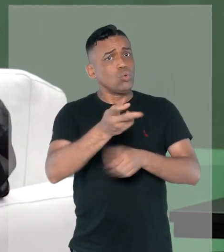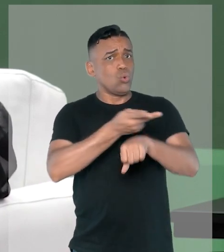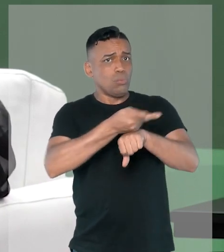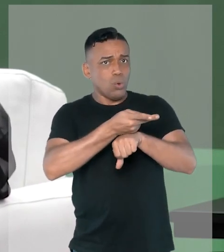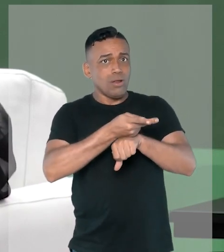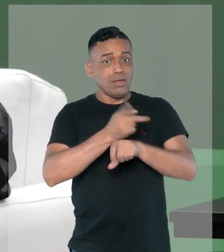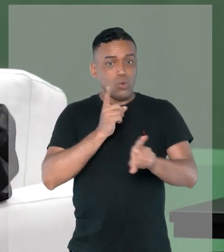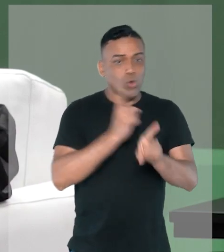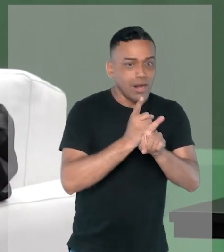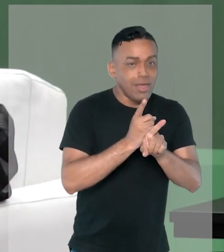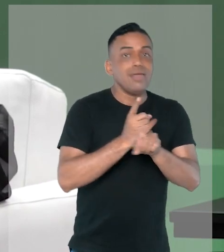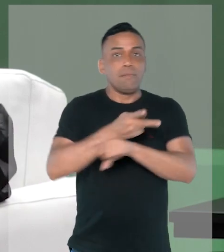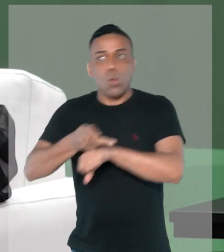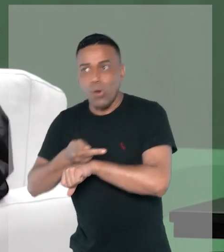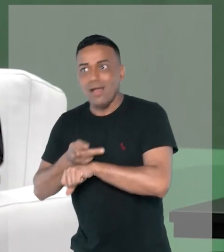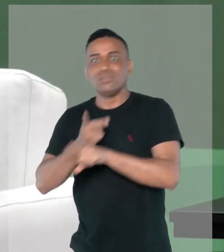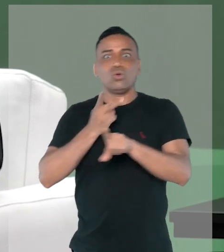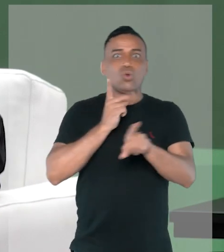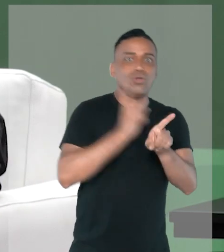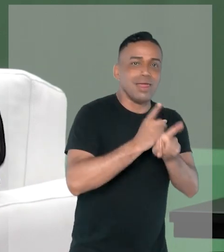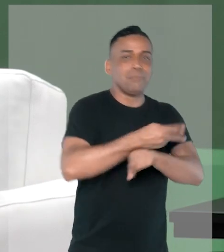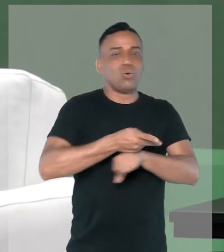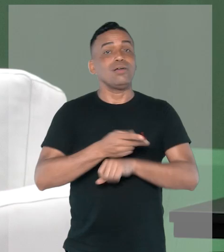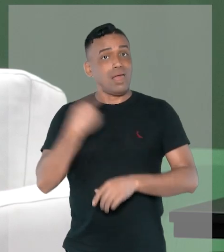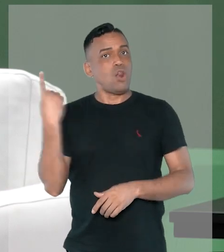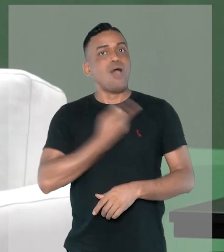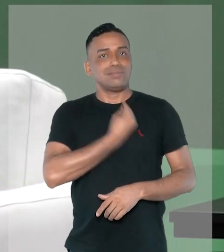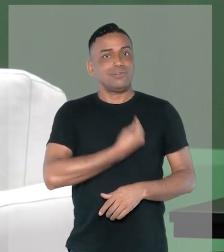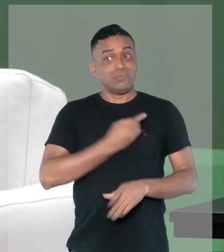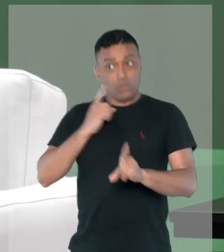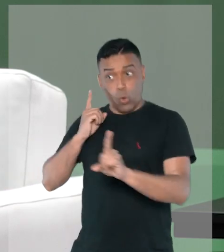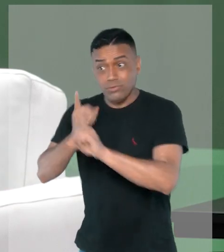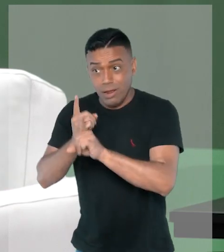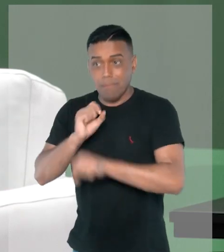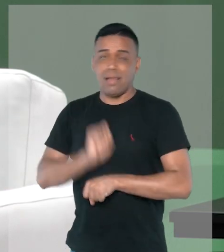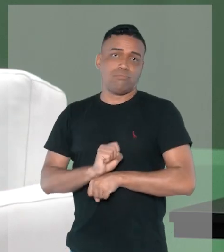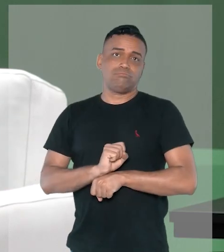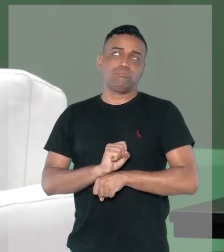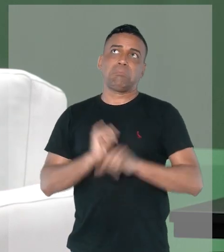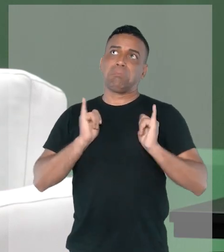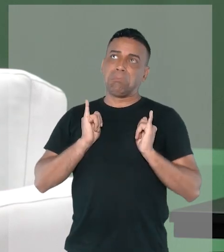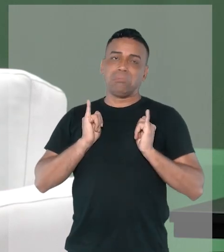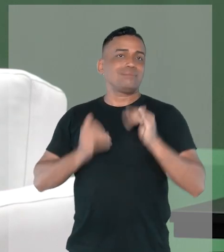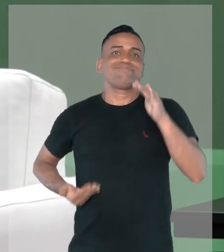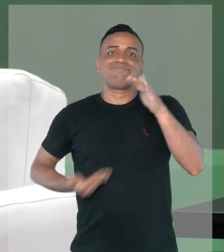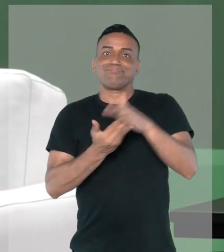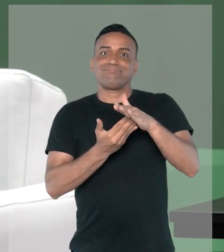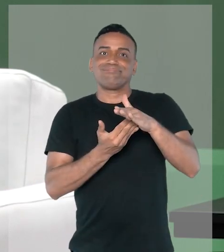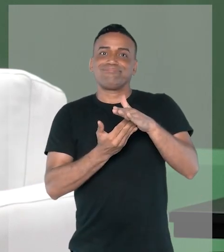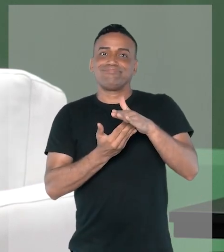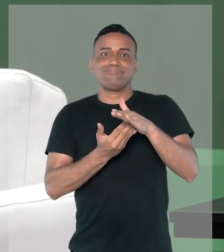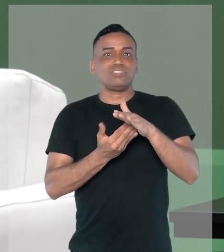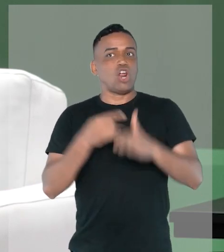encontrei e continuo procurando. Isso é a nossa vida. Quando você acha, eu encontrei e parei de procurar, limitou. E